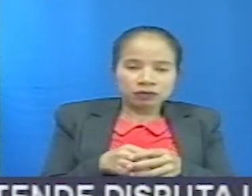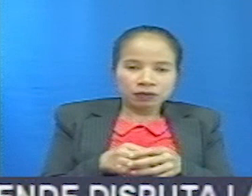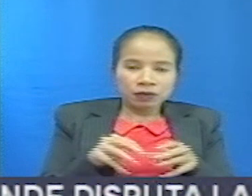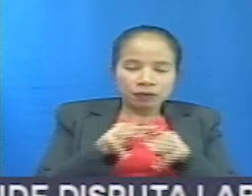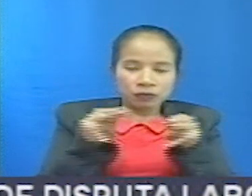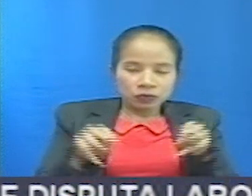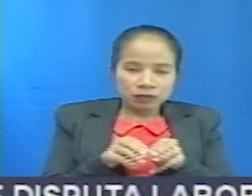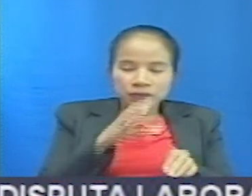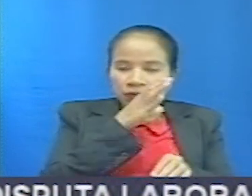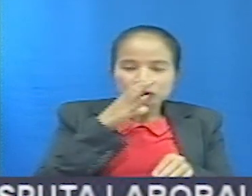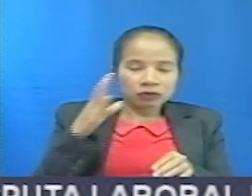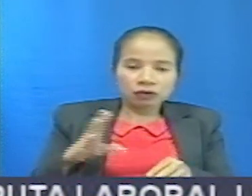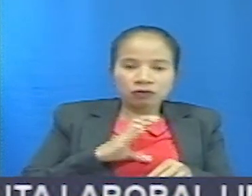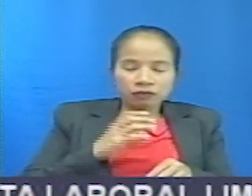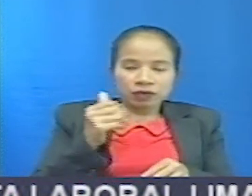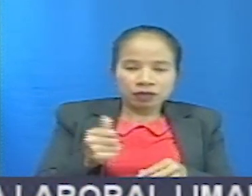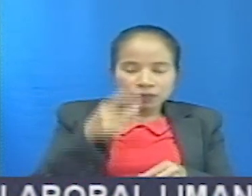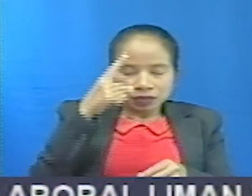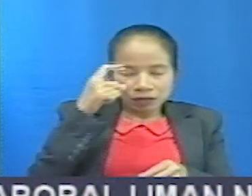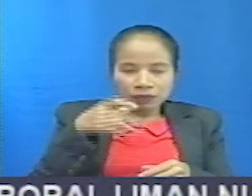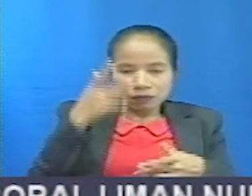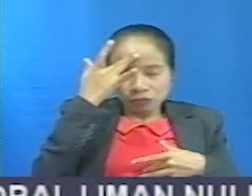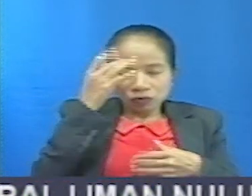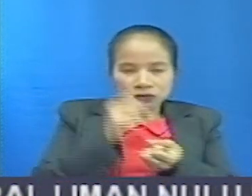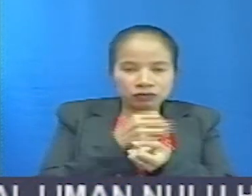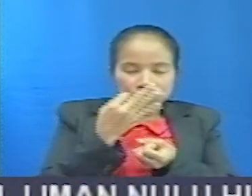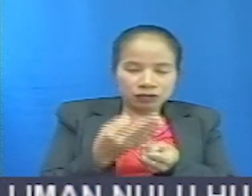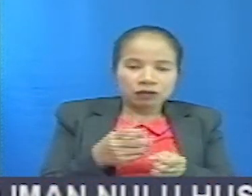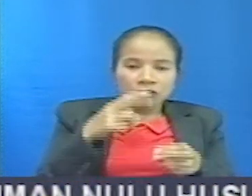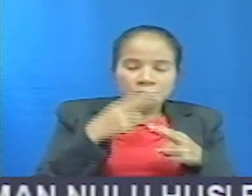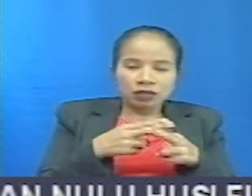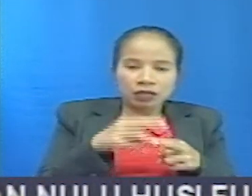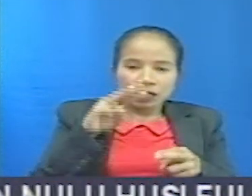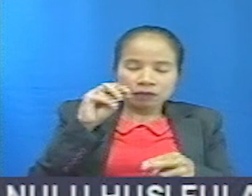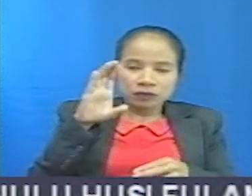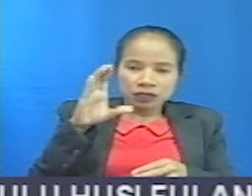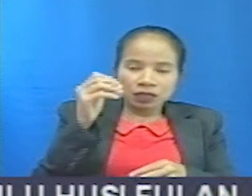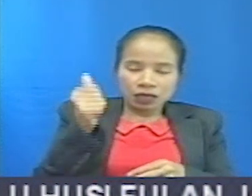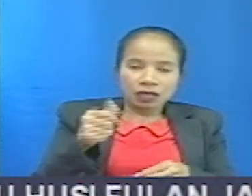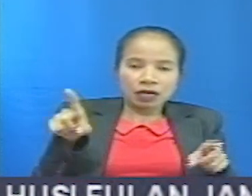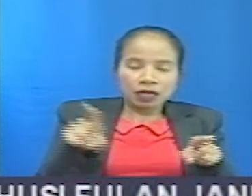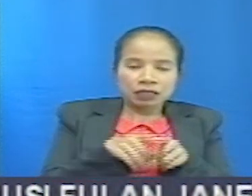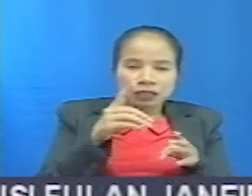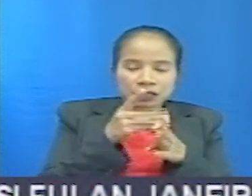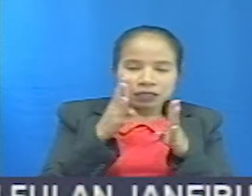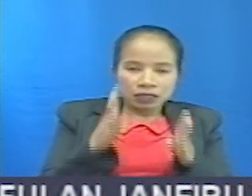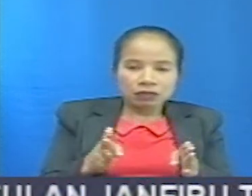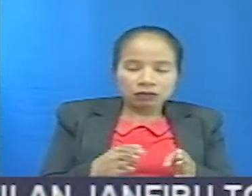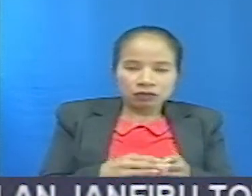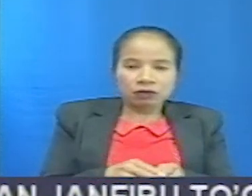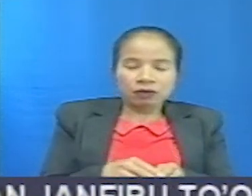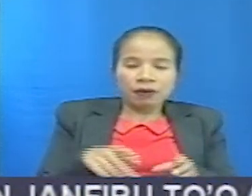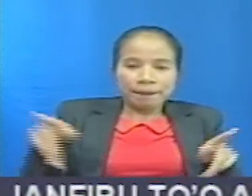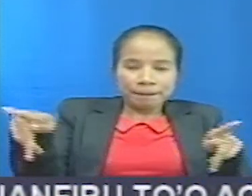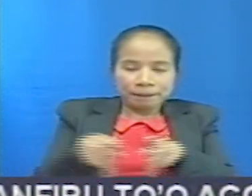agricultura Kovalima tamba paciente positivo COVID-19 ho inicial emitean udar coordinador extensionista